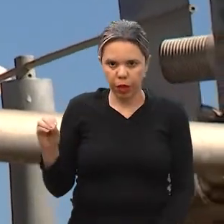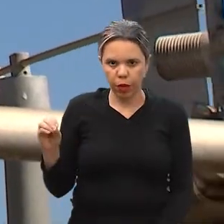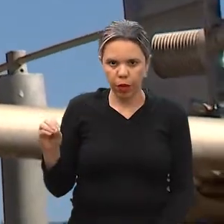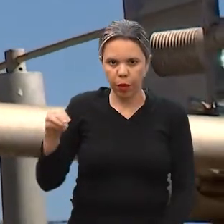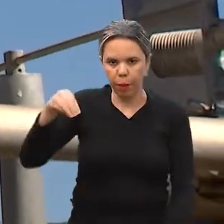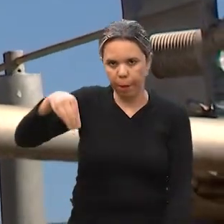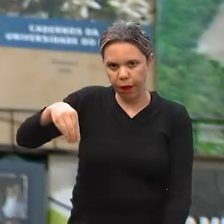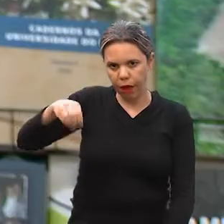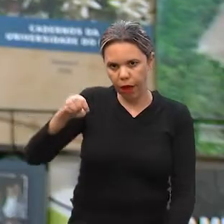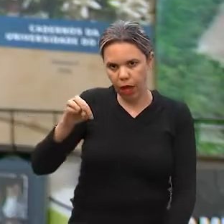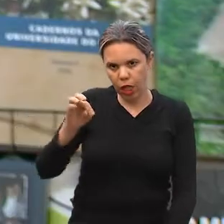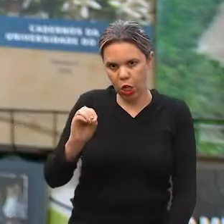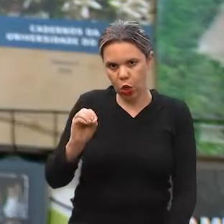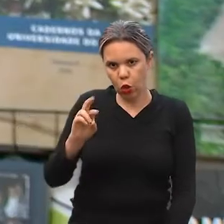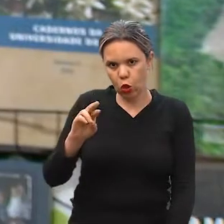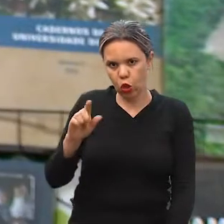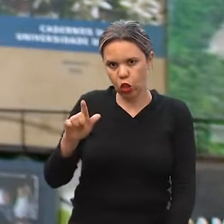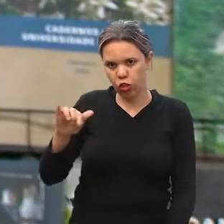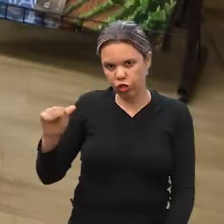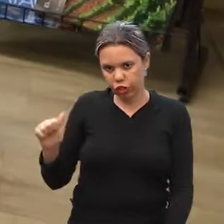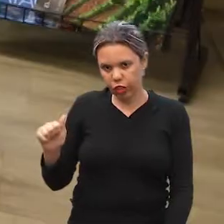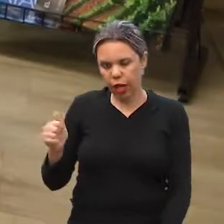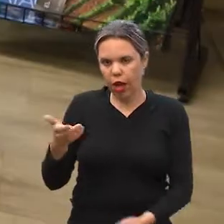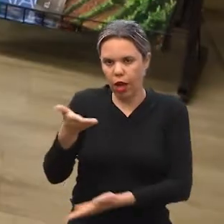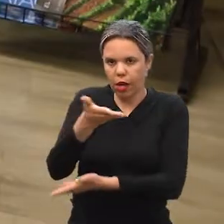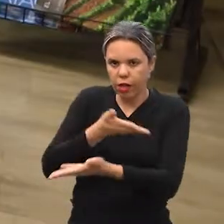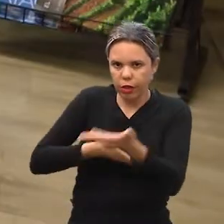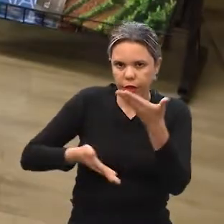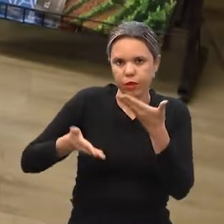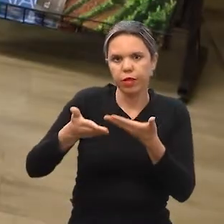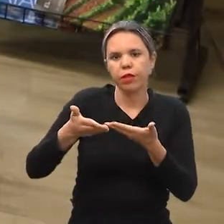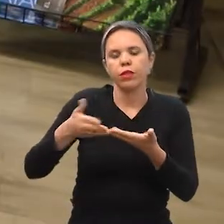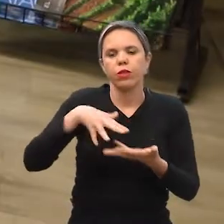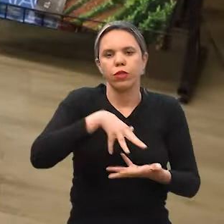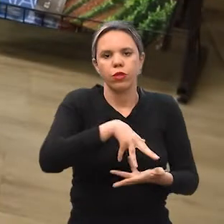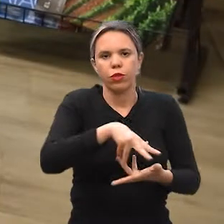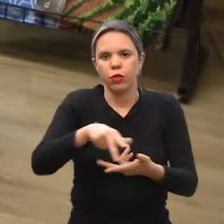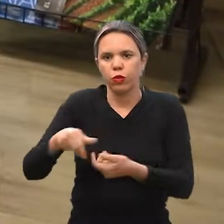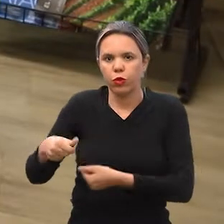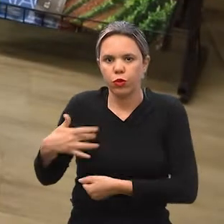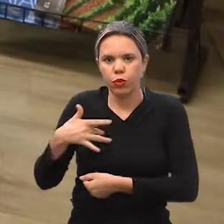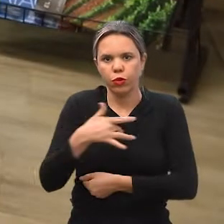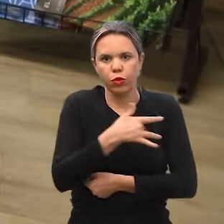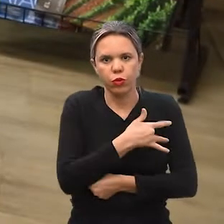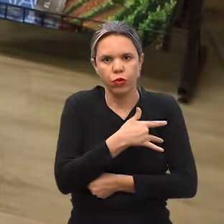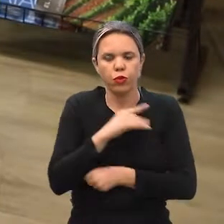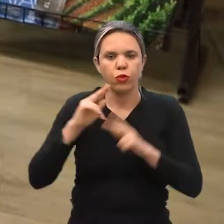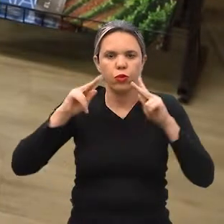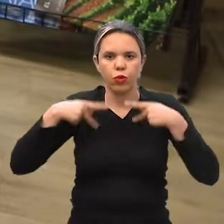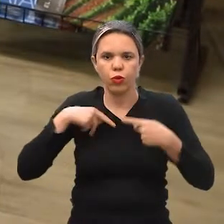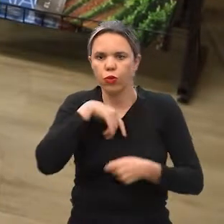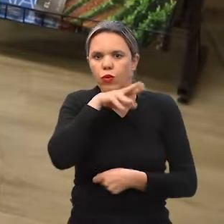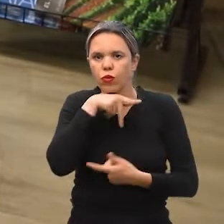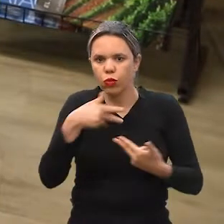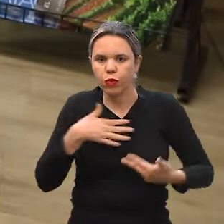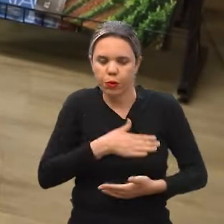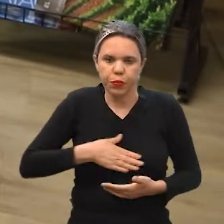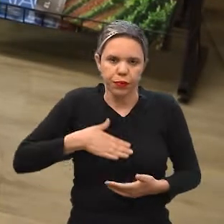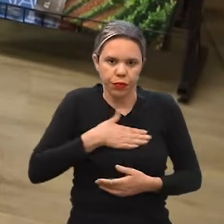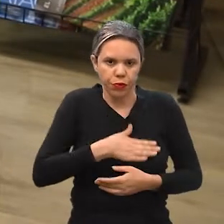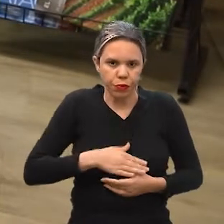estuda a interação da atmosfera com a saúde humana e animal também, e